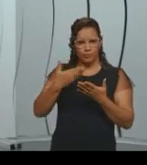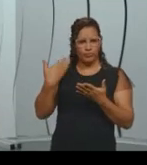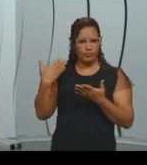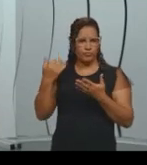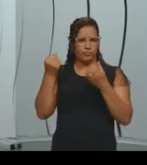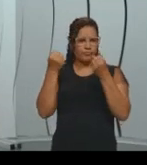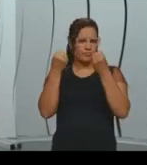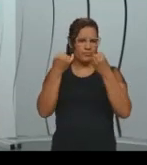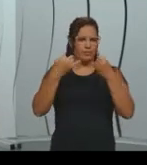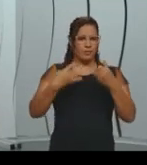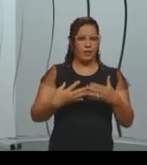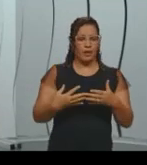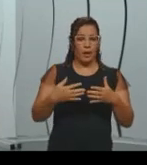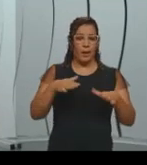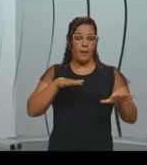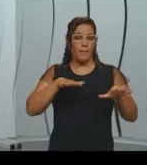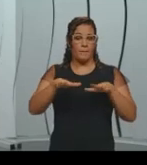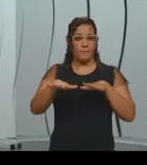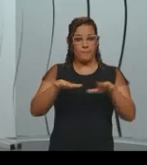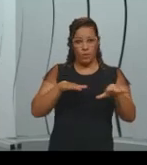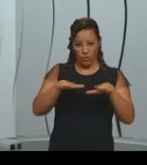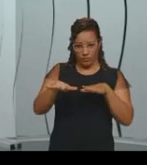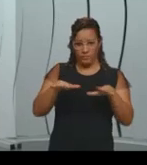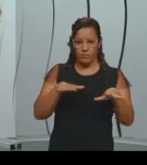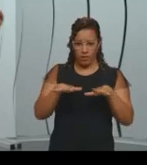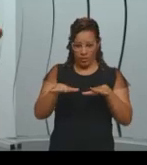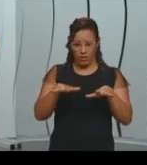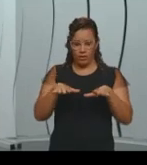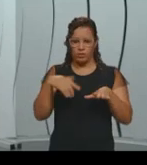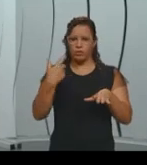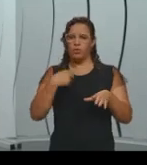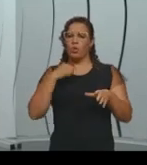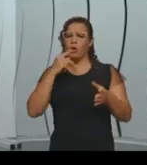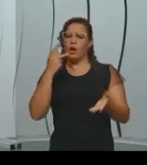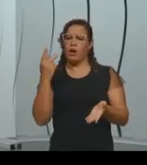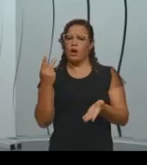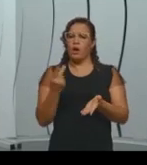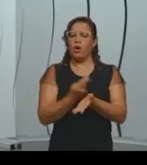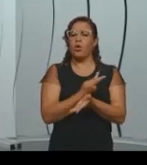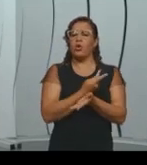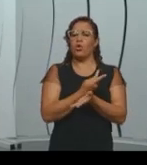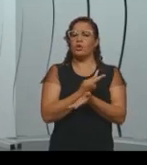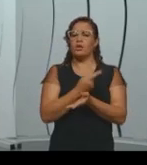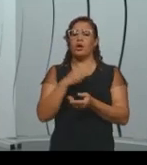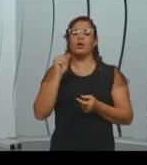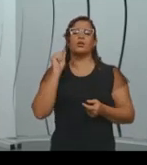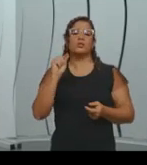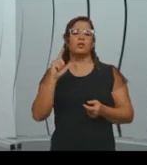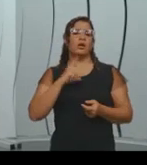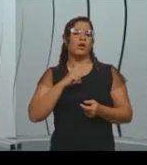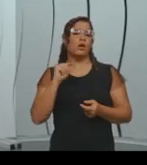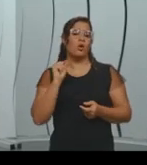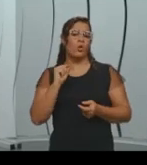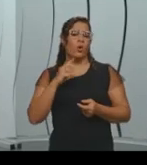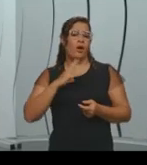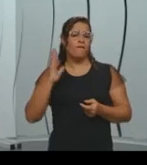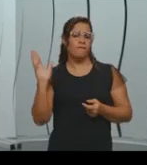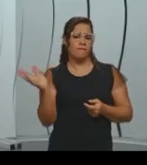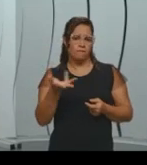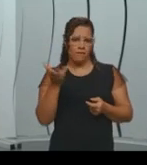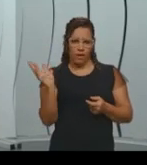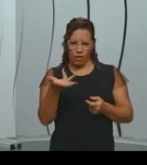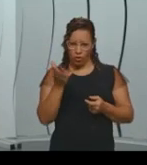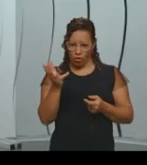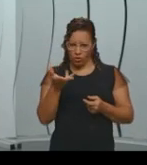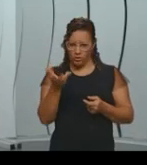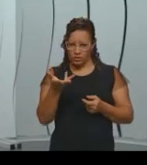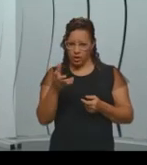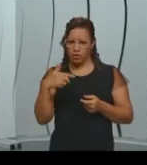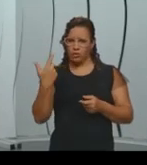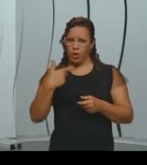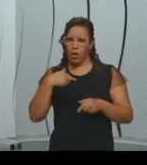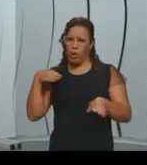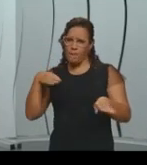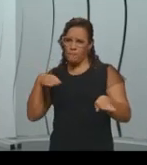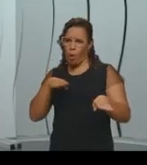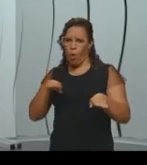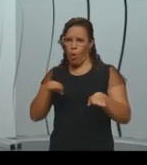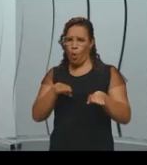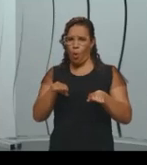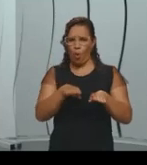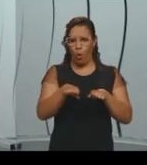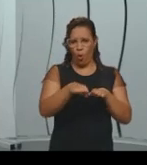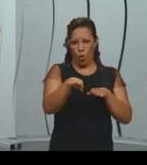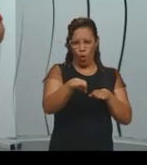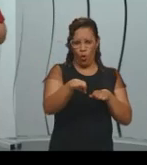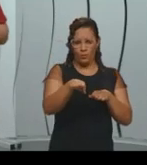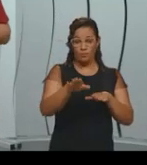sobre o movimento uniforme, que é o movimento que acontece quando a velocidade do corpo é mantida constante. Só